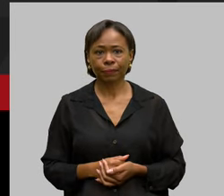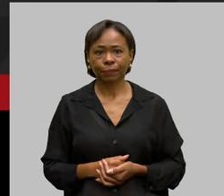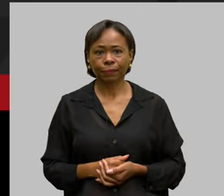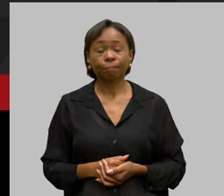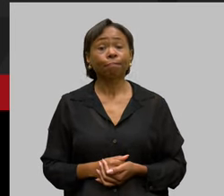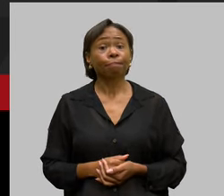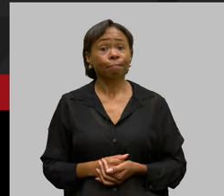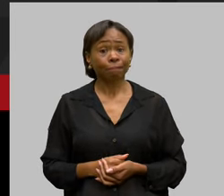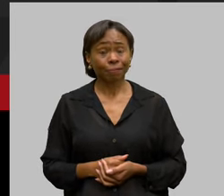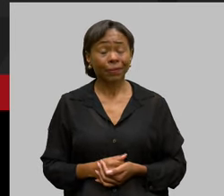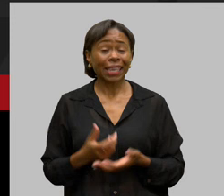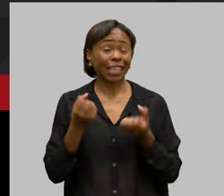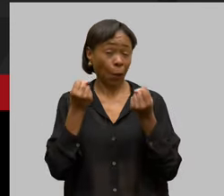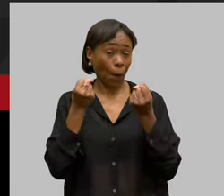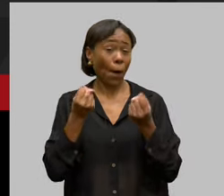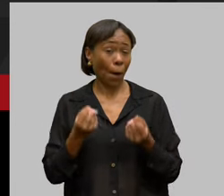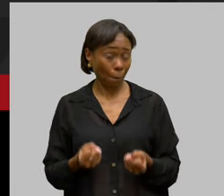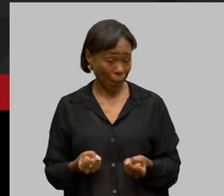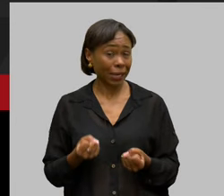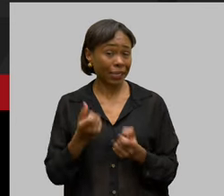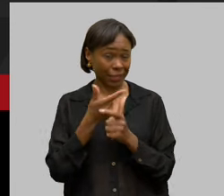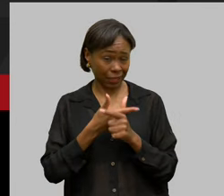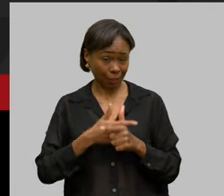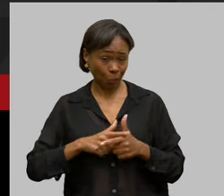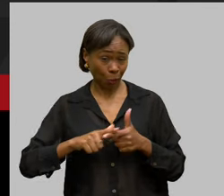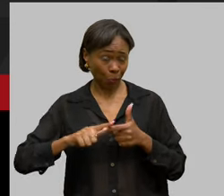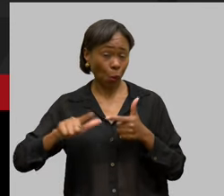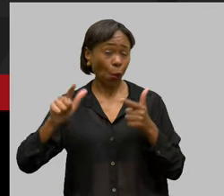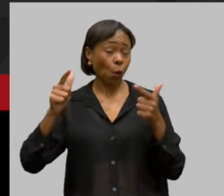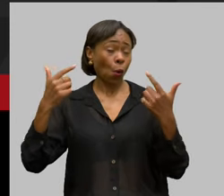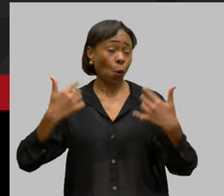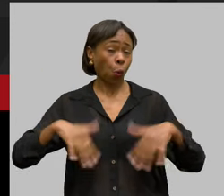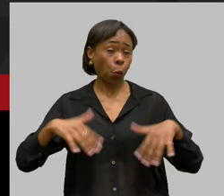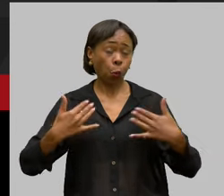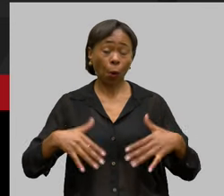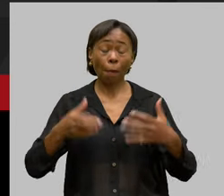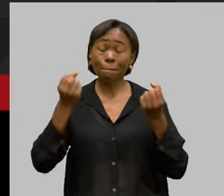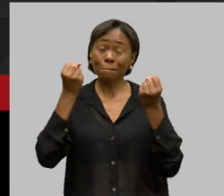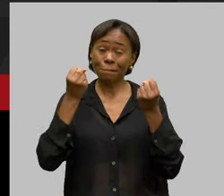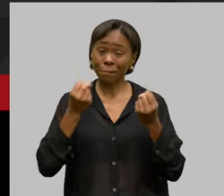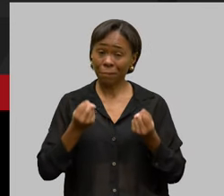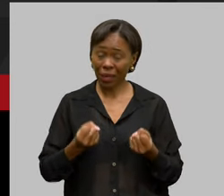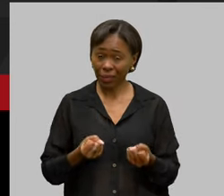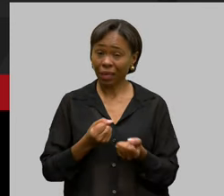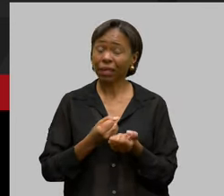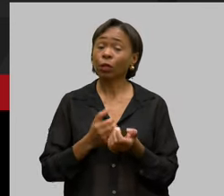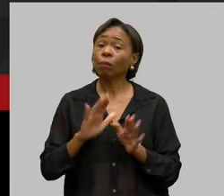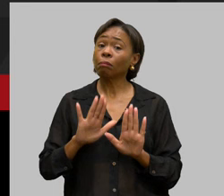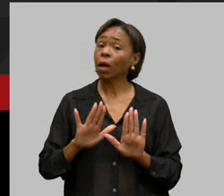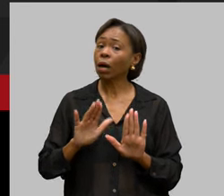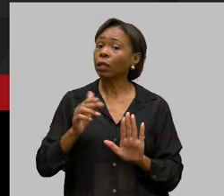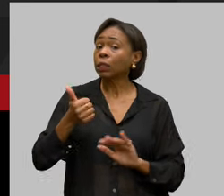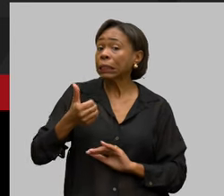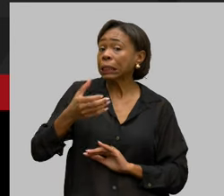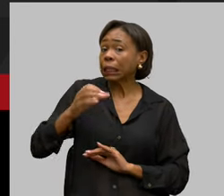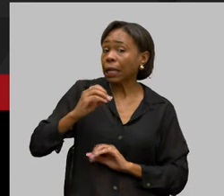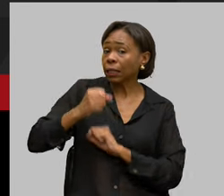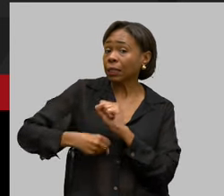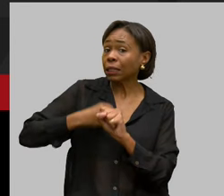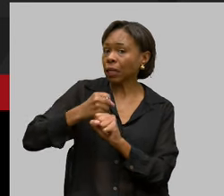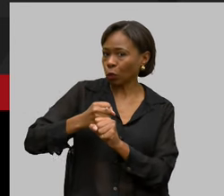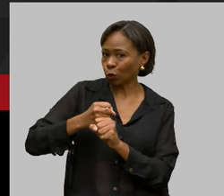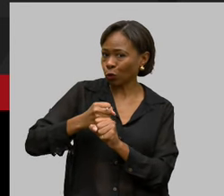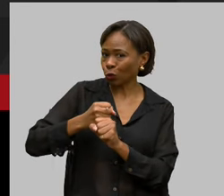peso da garupa que é o que eu tô trazendo ali como analogia começa a ficar cada vez mais pesado mas como eu comentei 10 anos depois da Constituição uma Ema